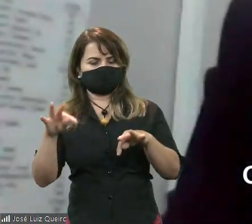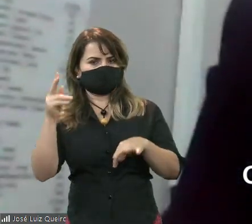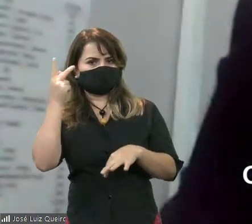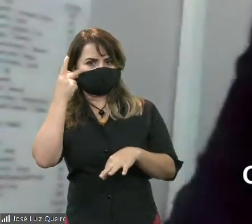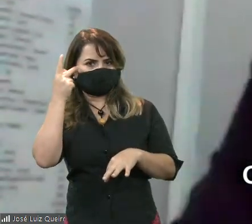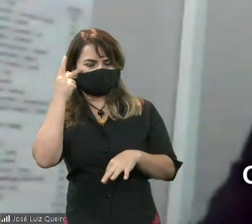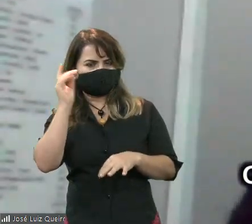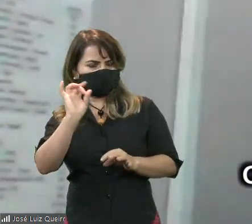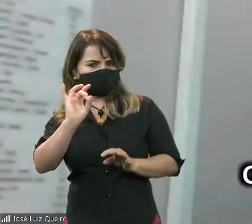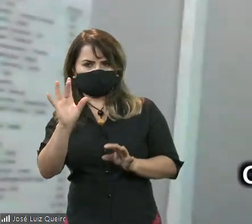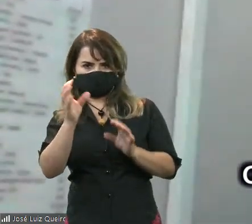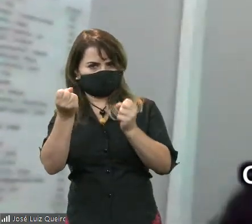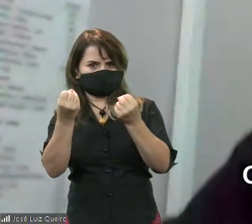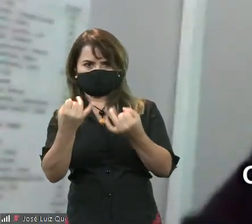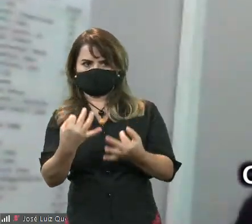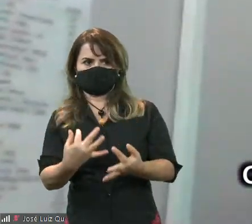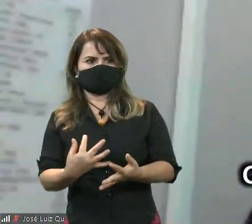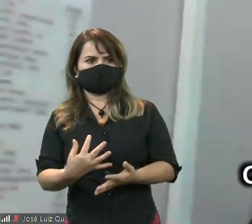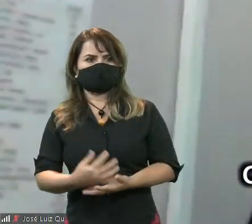presidente.